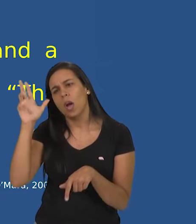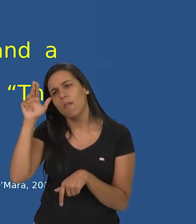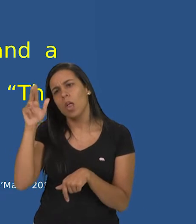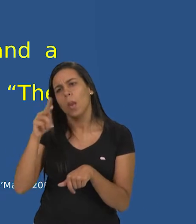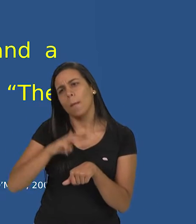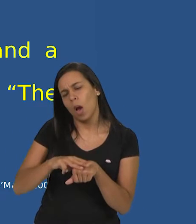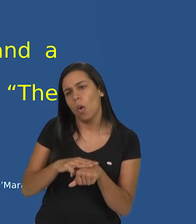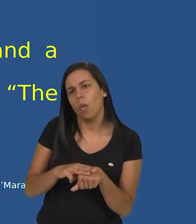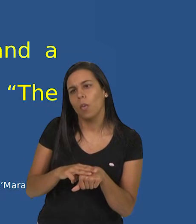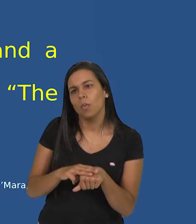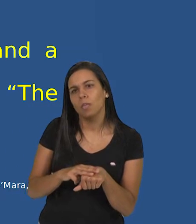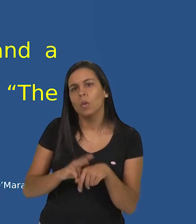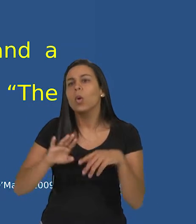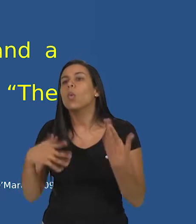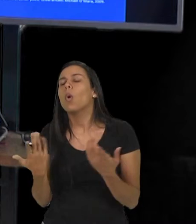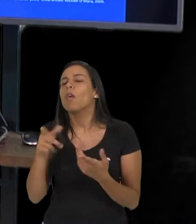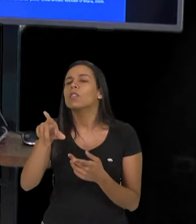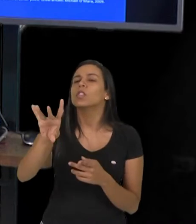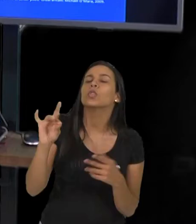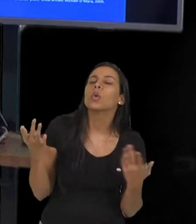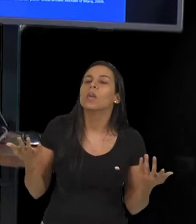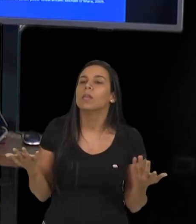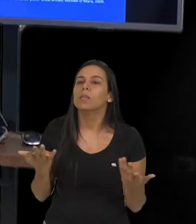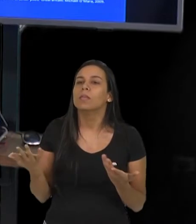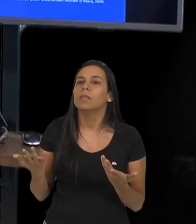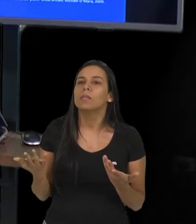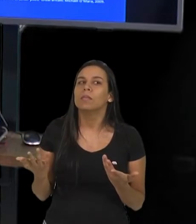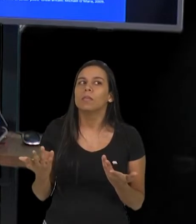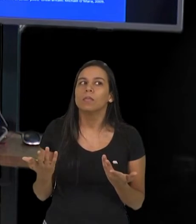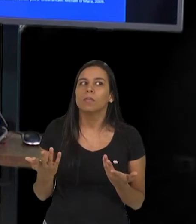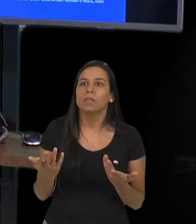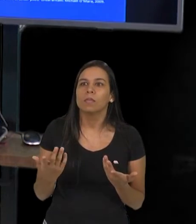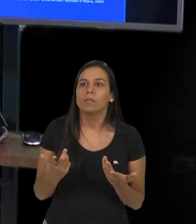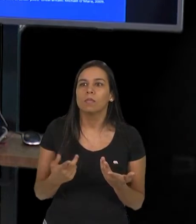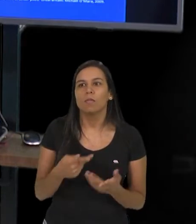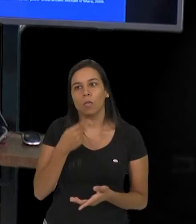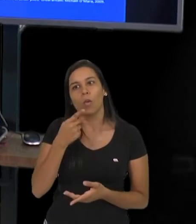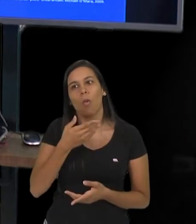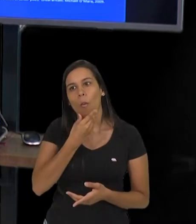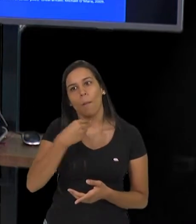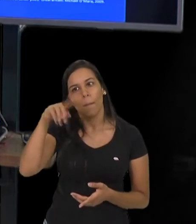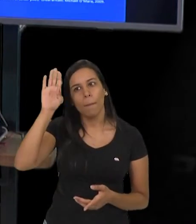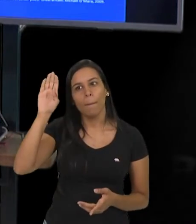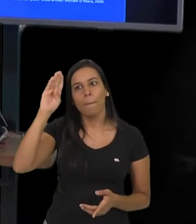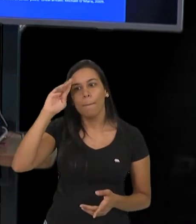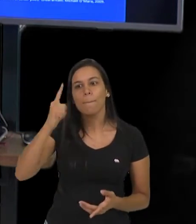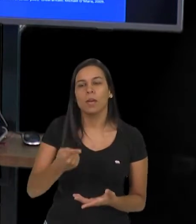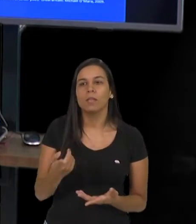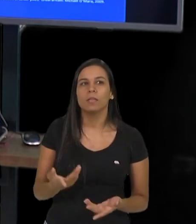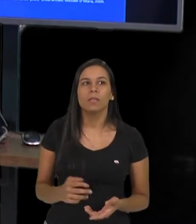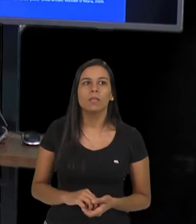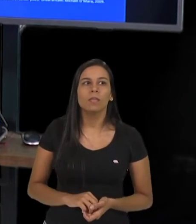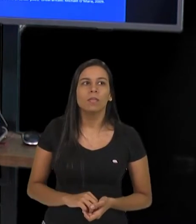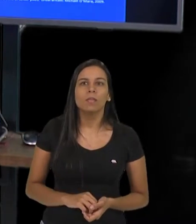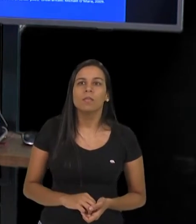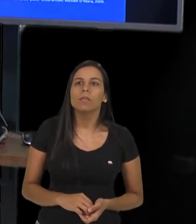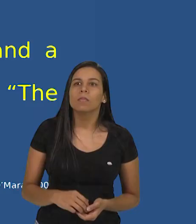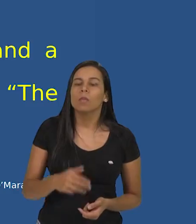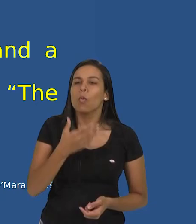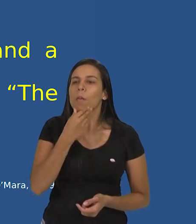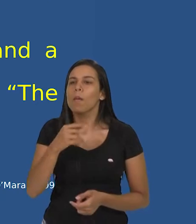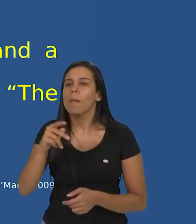tá? Qual dos dois você gostaria? Porque o homem disse que quem mandava era ele, não é isso? O homem pensou um minuto e disse, o preto,